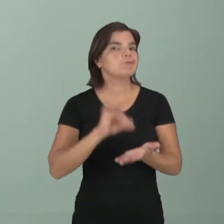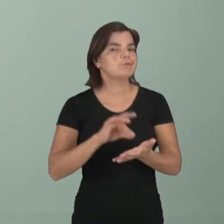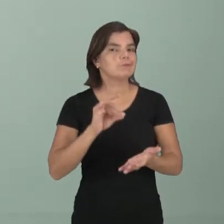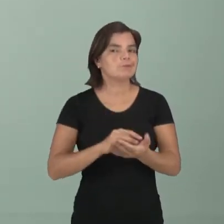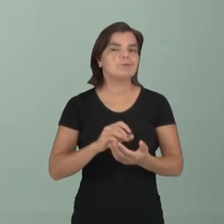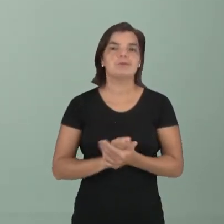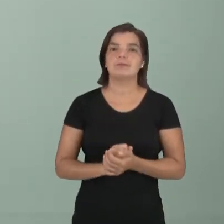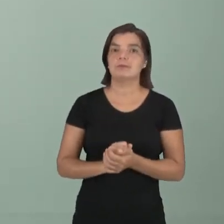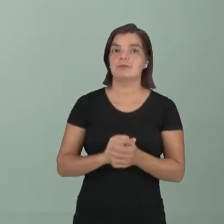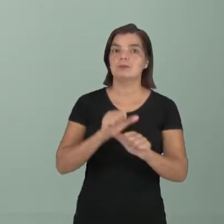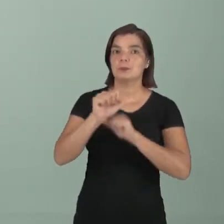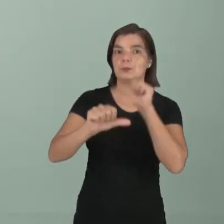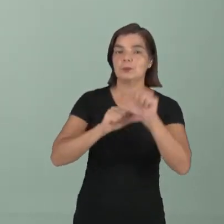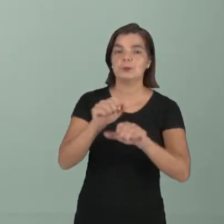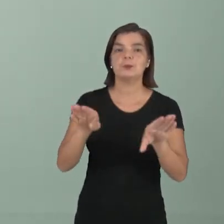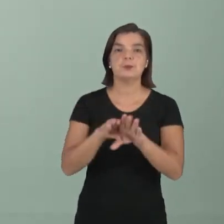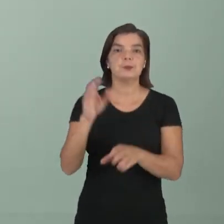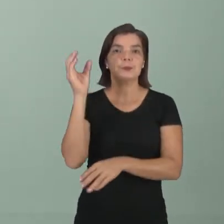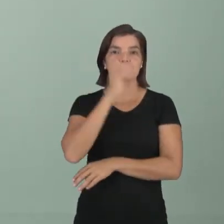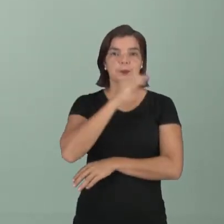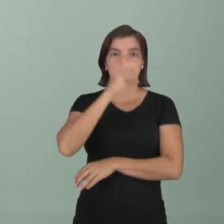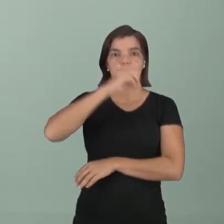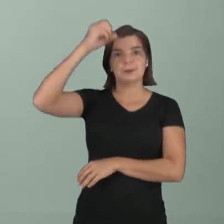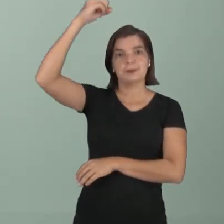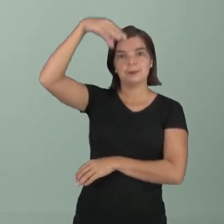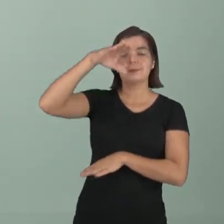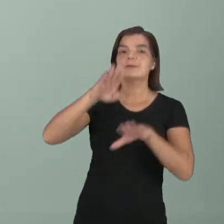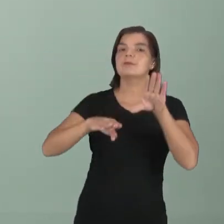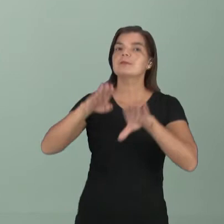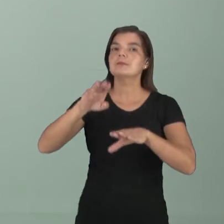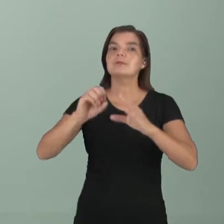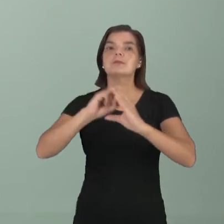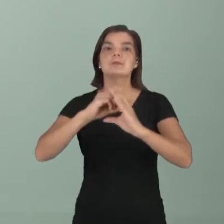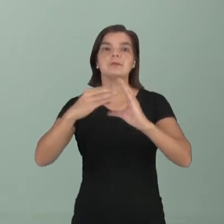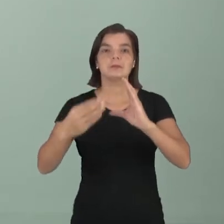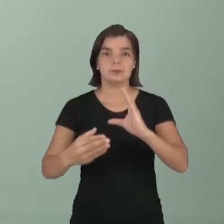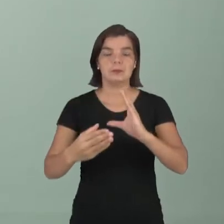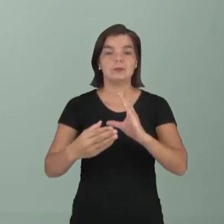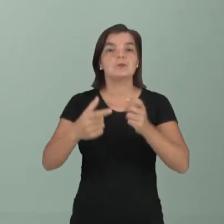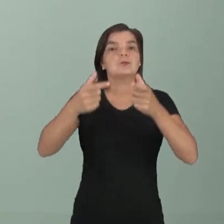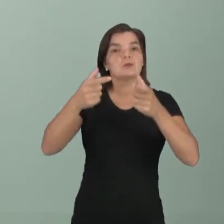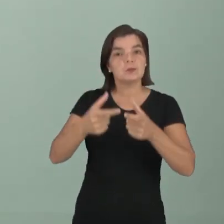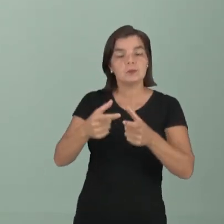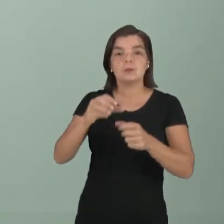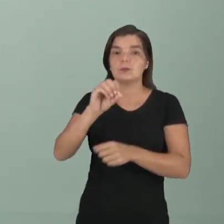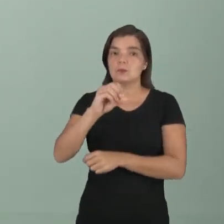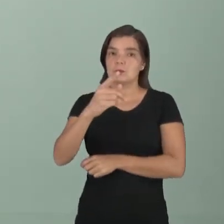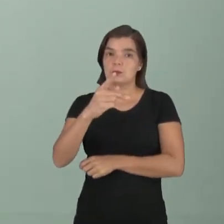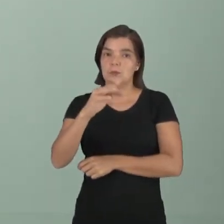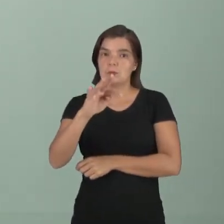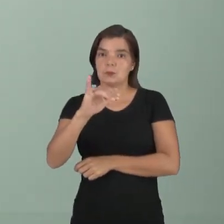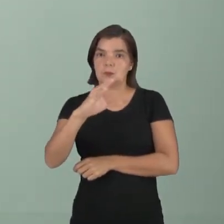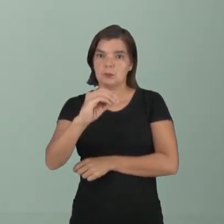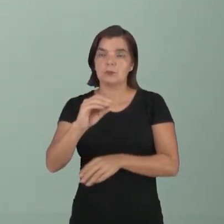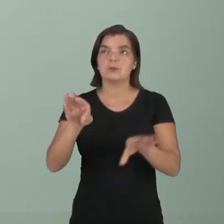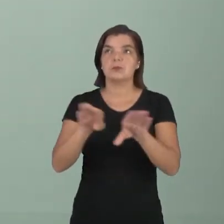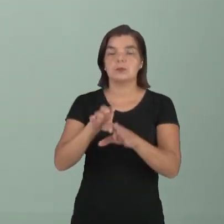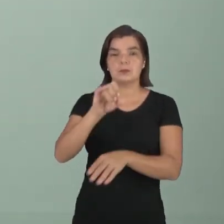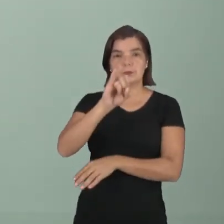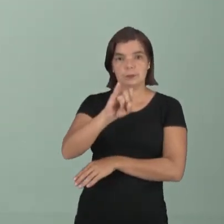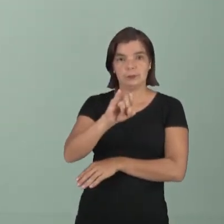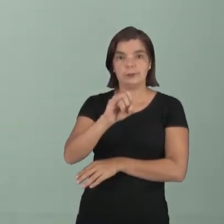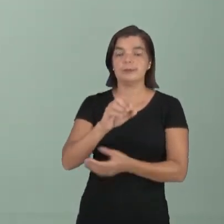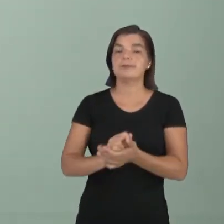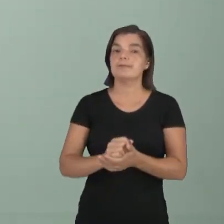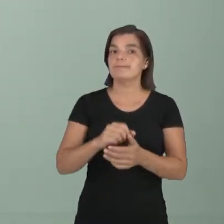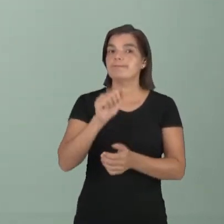foi desviado. Então a velocidade da luz ela vai depender de quê? Da característica do meio óptico. Se é o ar, tem uma característica,